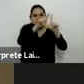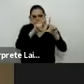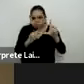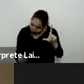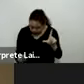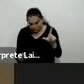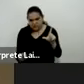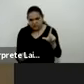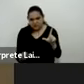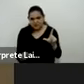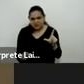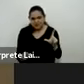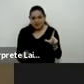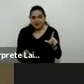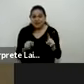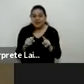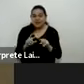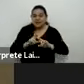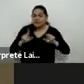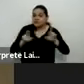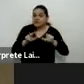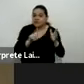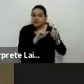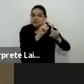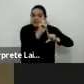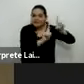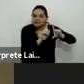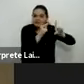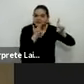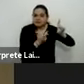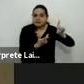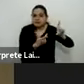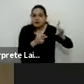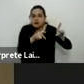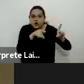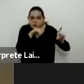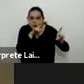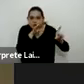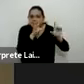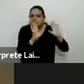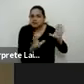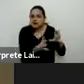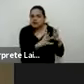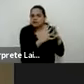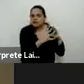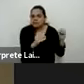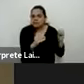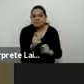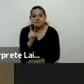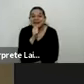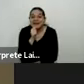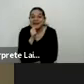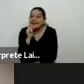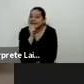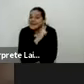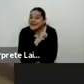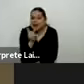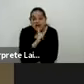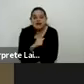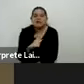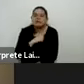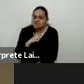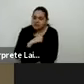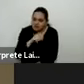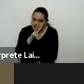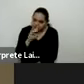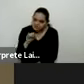ao contrário do que a grande imprensa fala, não, o pior não passou ainda, é mentira. O pior ainda não passou. O pior ainda está